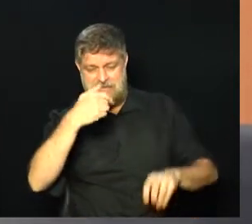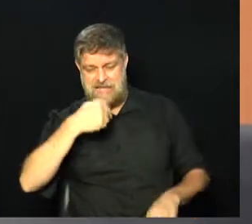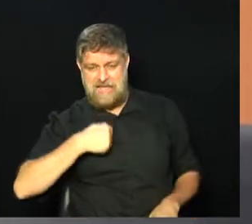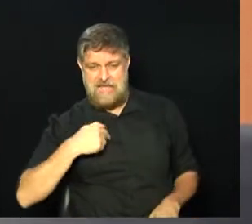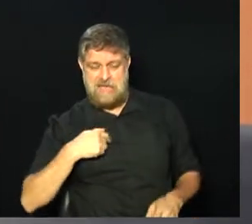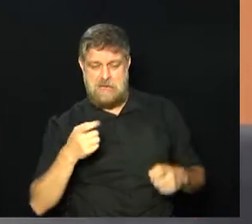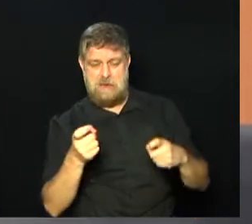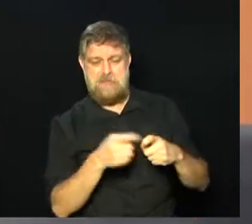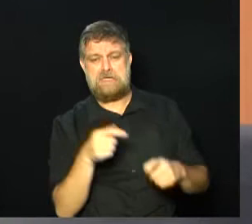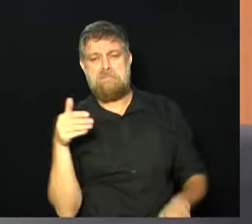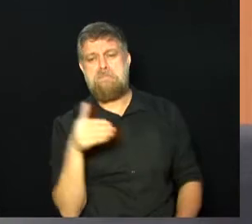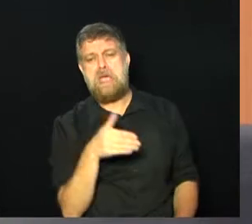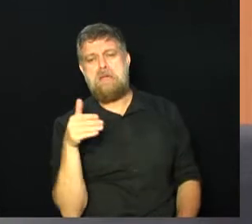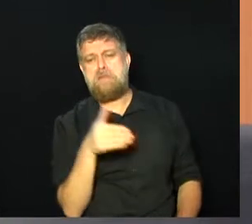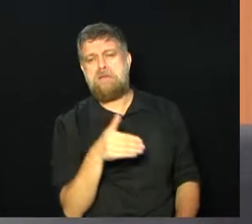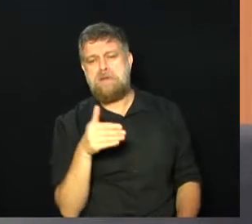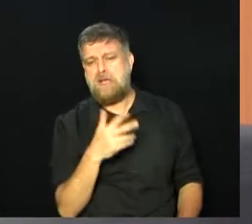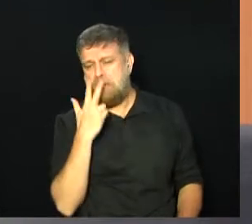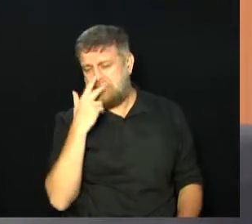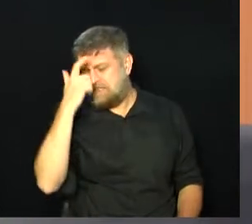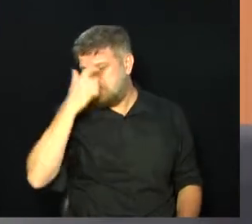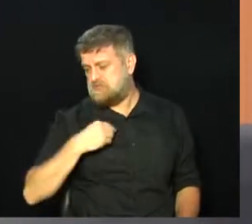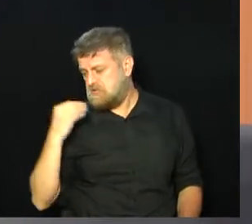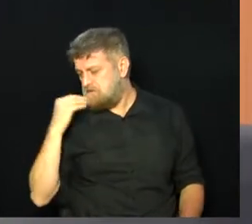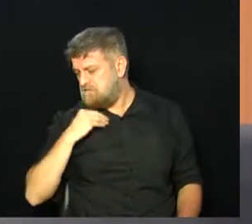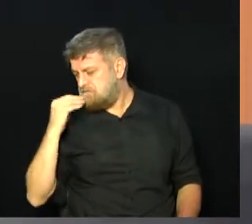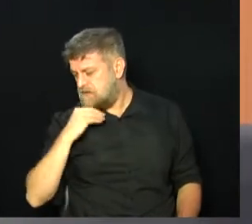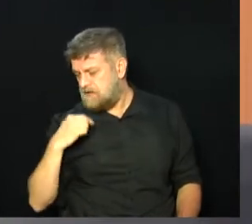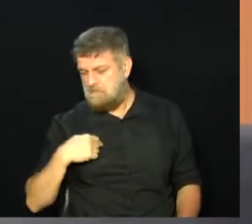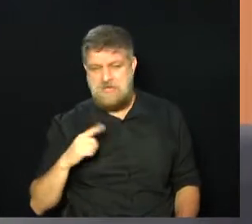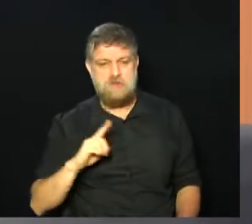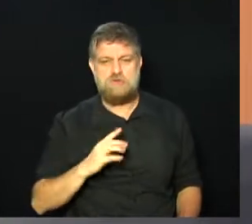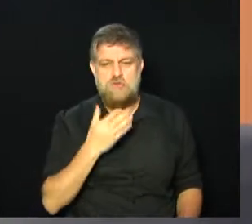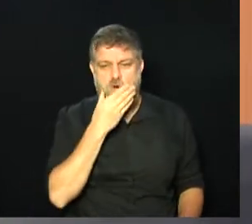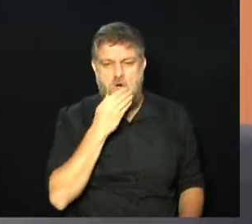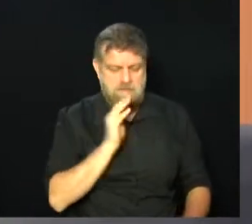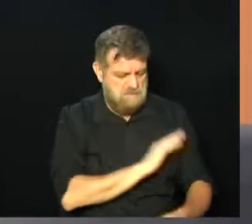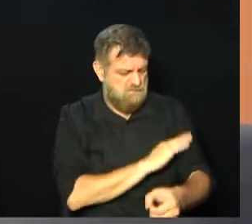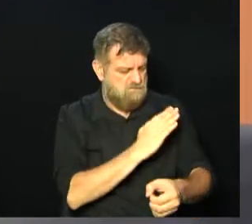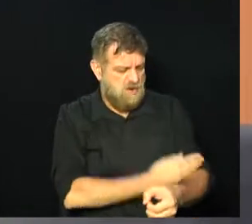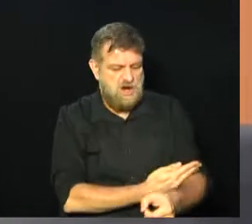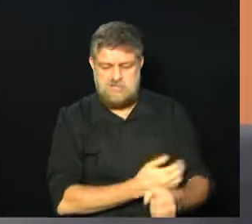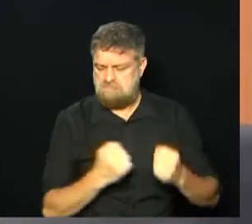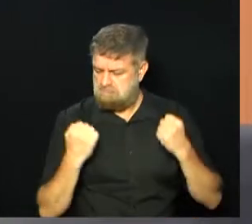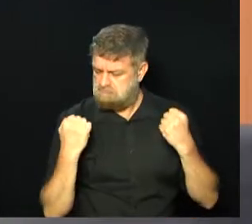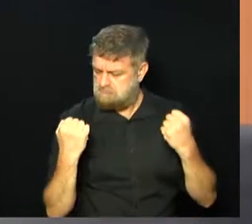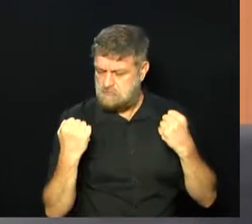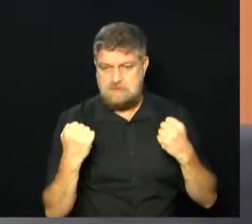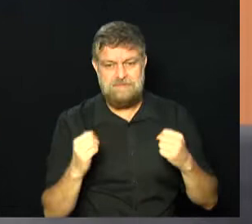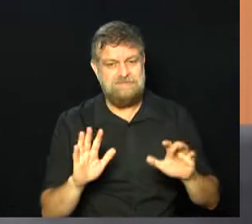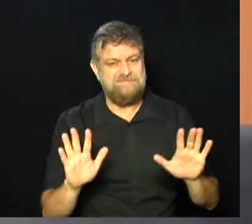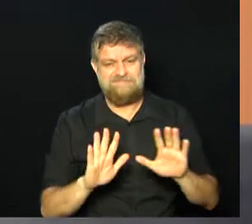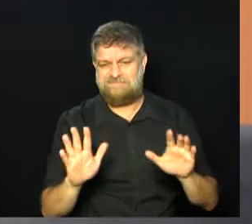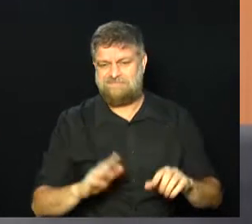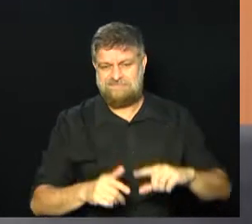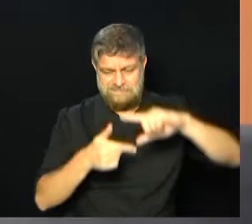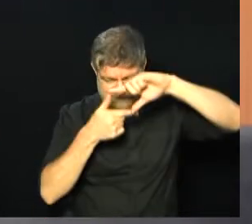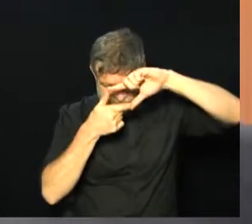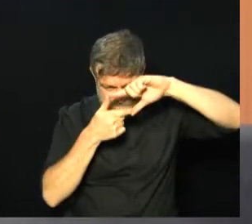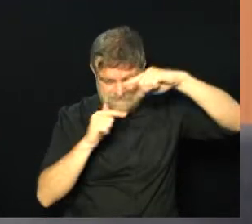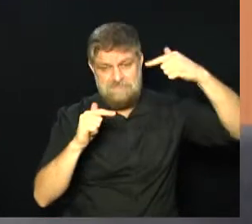médico toda hora, parece que eu sou fraco, parece que eu não sou homem, não sou forte. Então, a gente, infelizmente, acontece isso. Melhorou